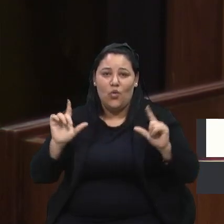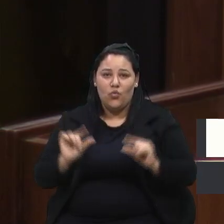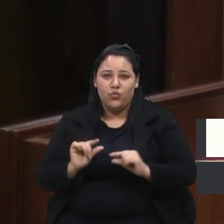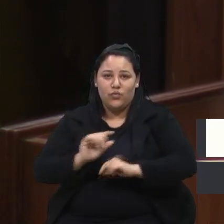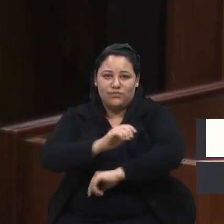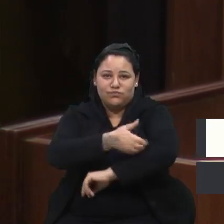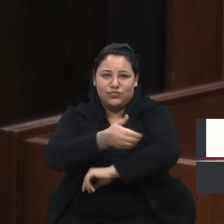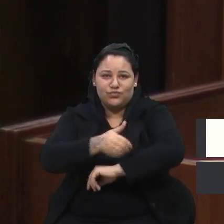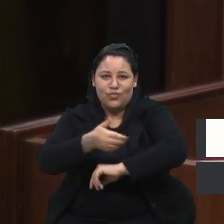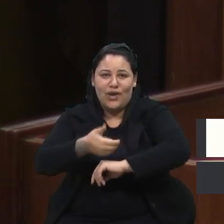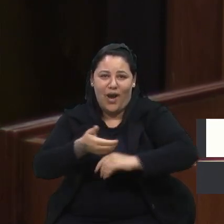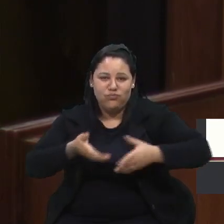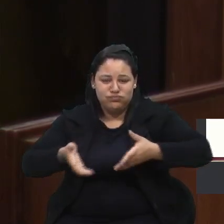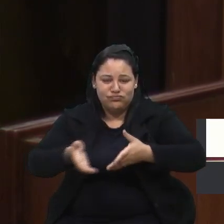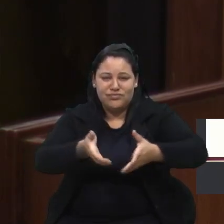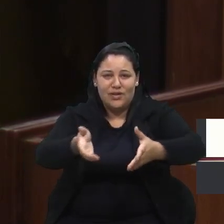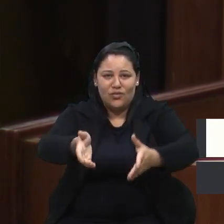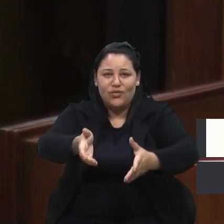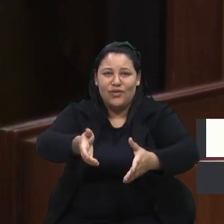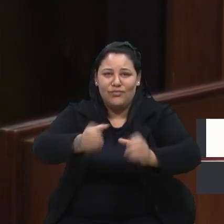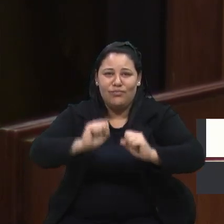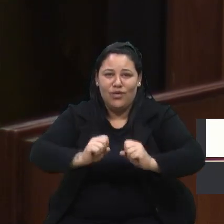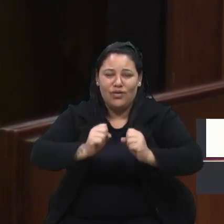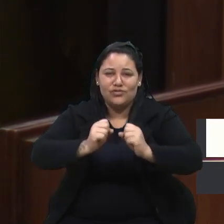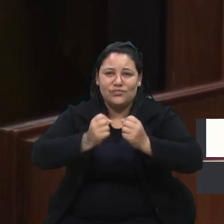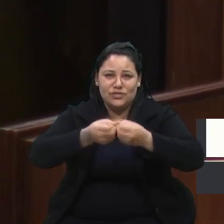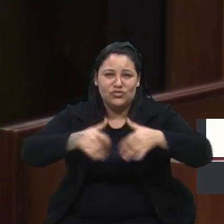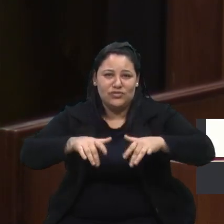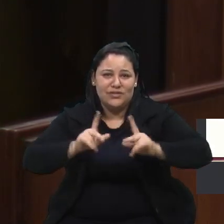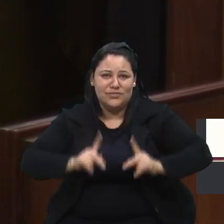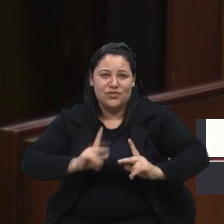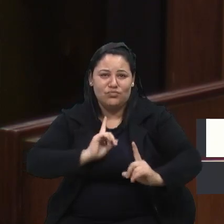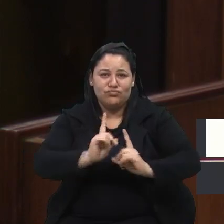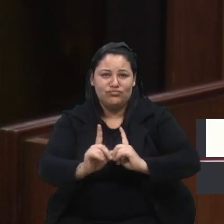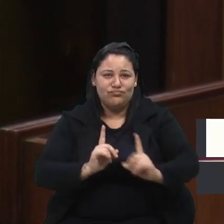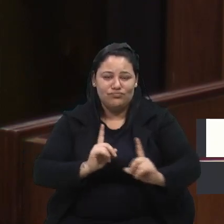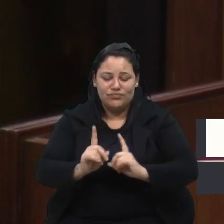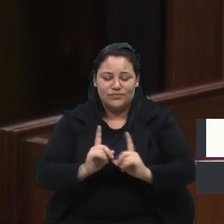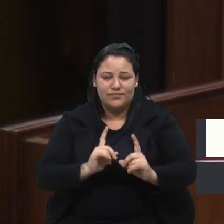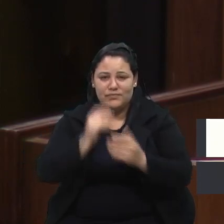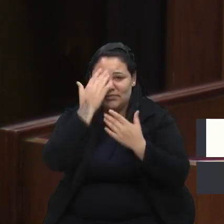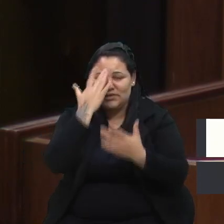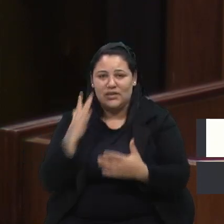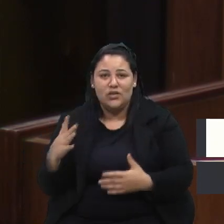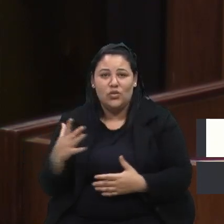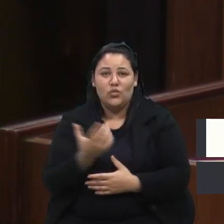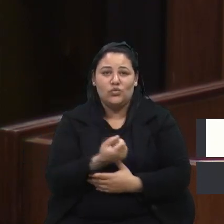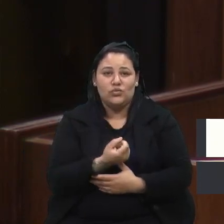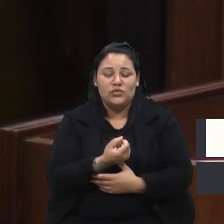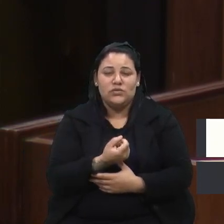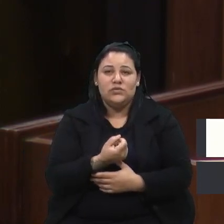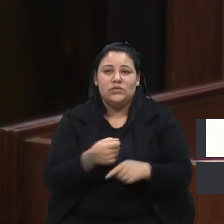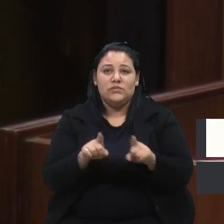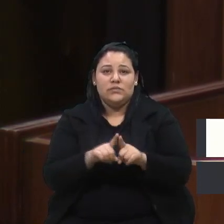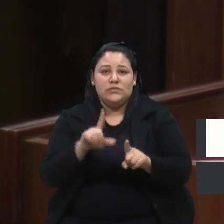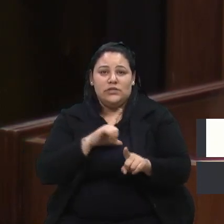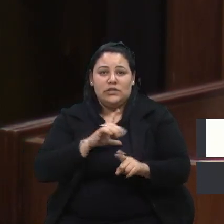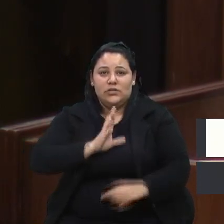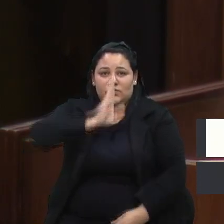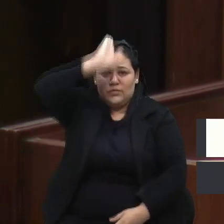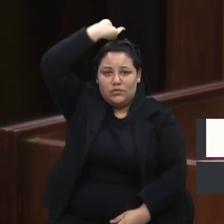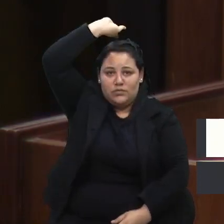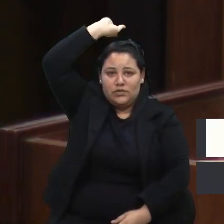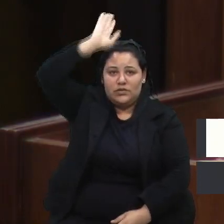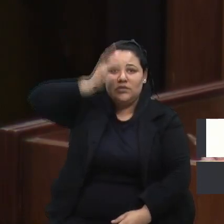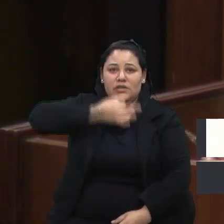trazer transtorno às pessoas que trafegam por ali. Obrigado a todos vocês. Também tem aí os bombeiros de Caxias do Sul,